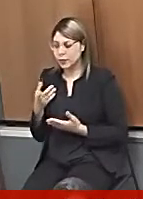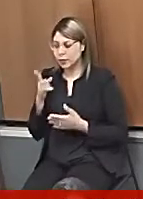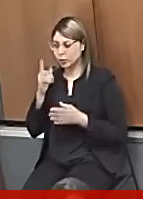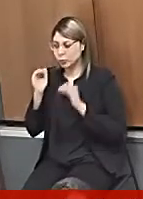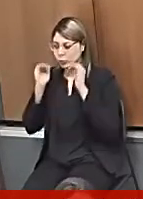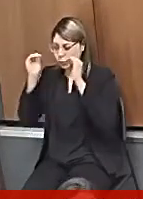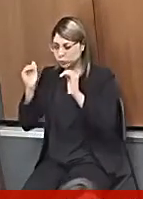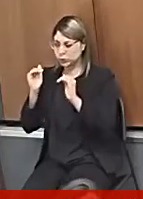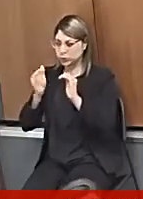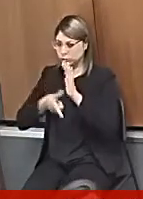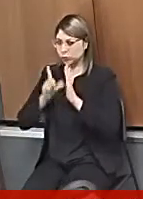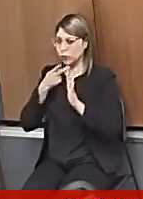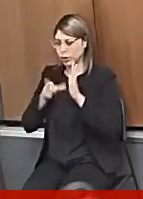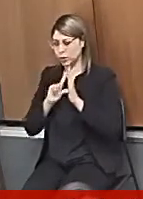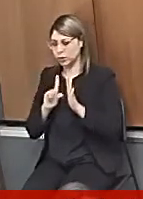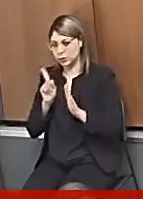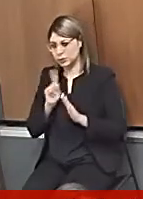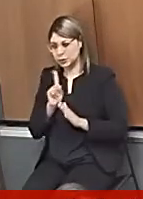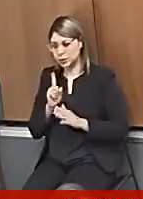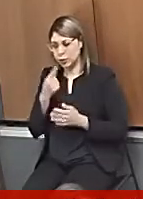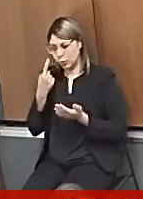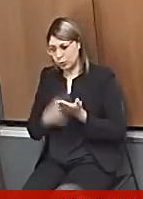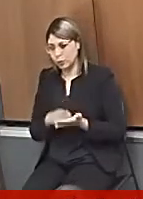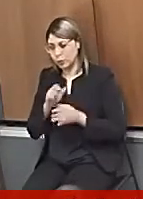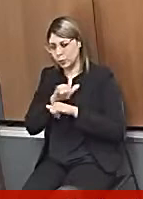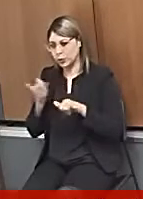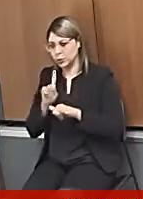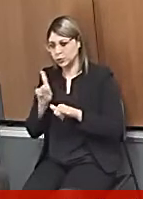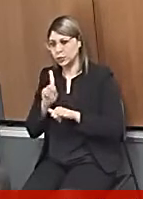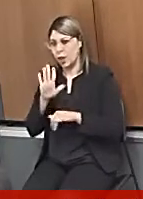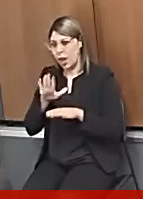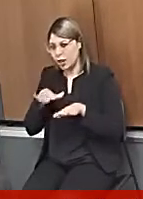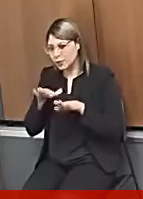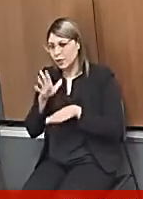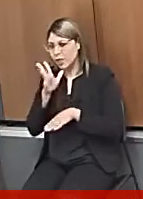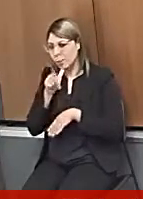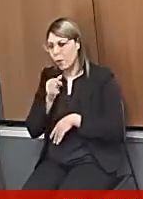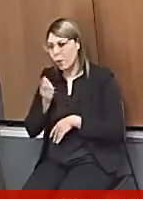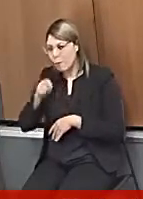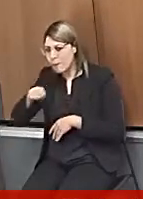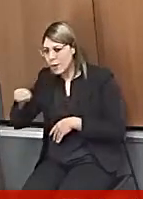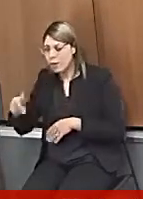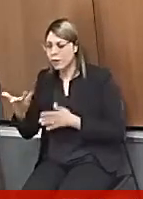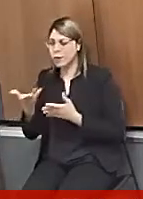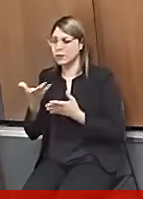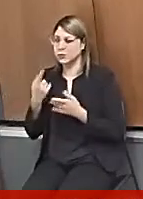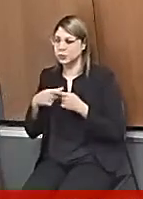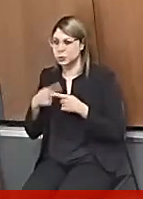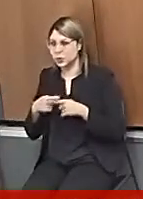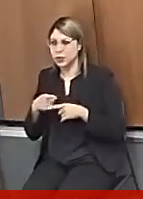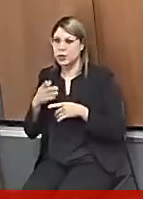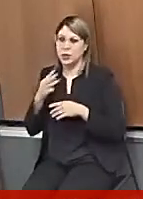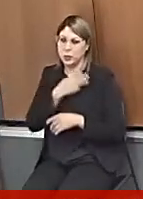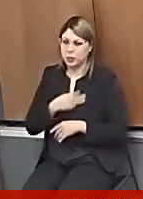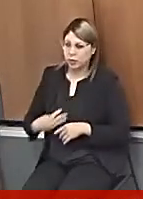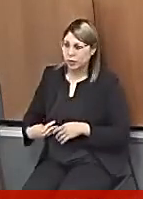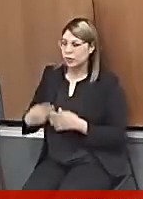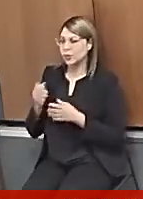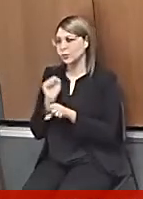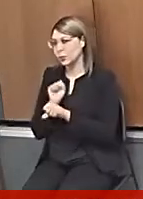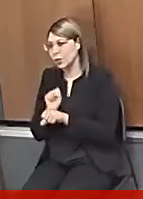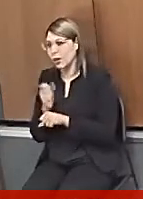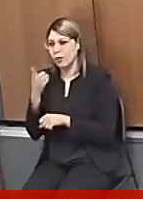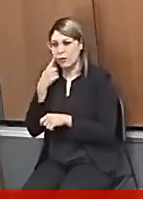supremo adiantou e falou não vai ser na data de publicação do acórdão que às vezes leva alguns meses para ser publicado que os ministros prevêem lhe os seus apontamentos